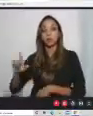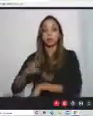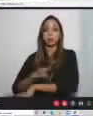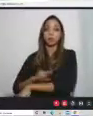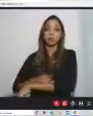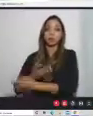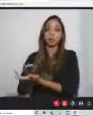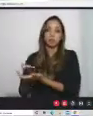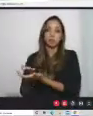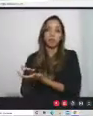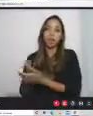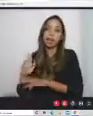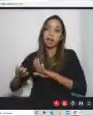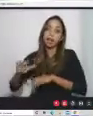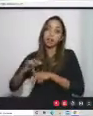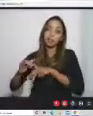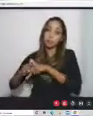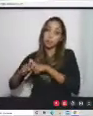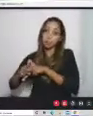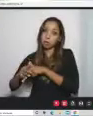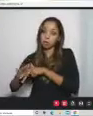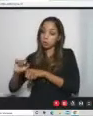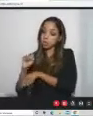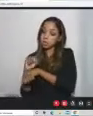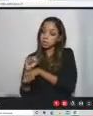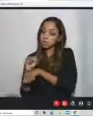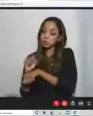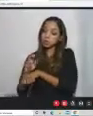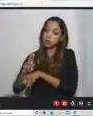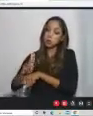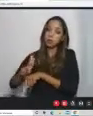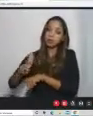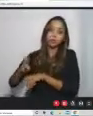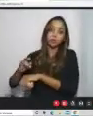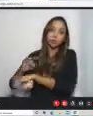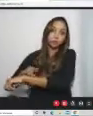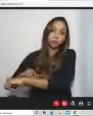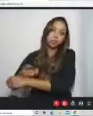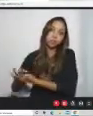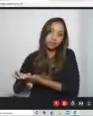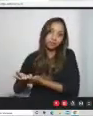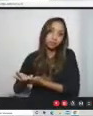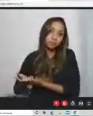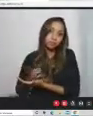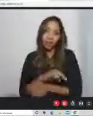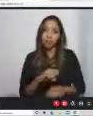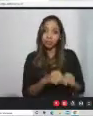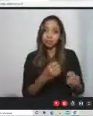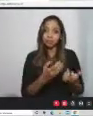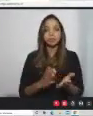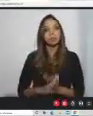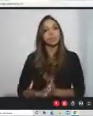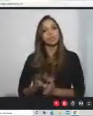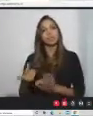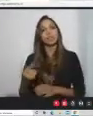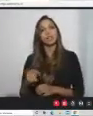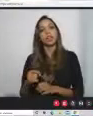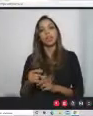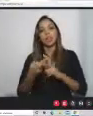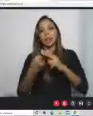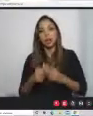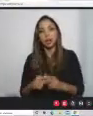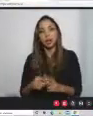poder usar o banheiro. Então, assim, aquele prédio também não pode fazer reformas de infraestrutura, porque estruturais, porque